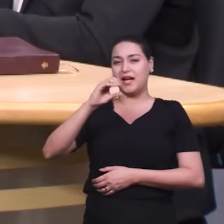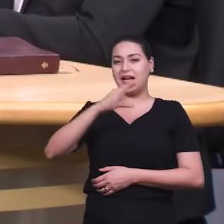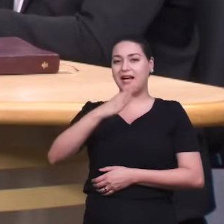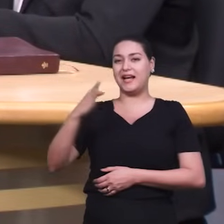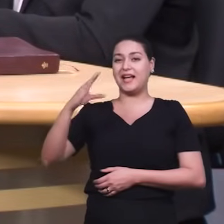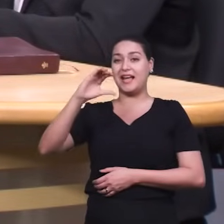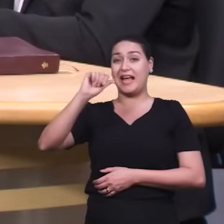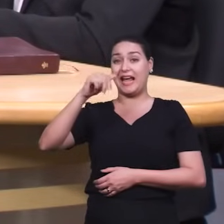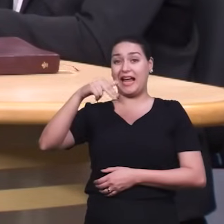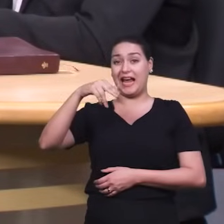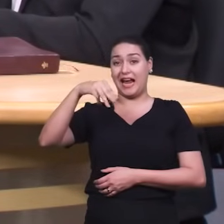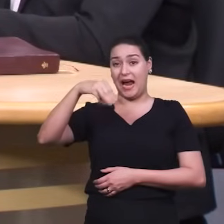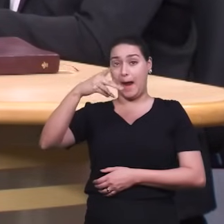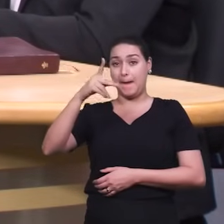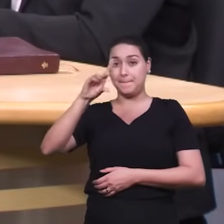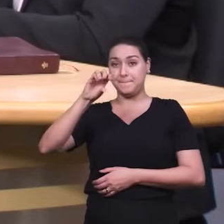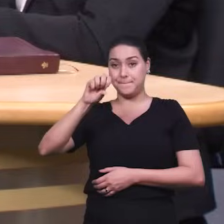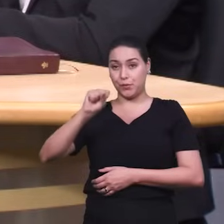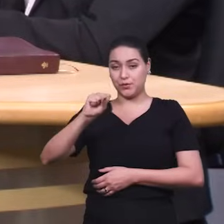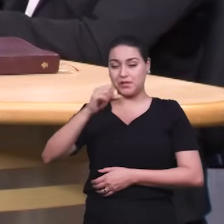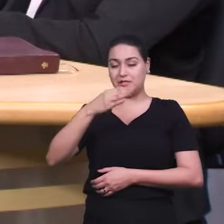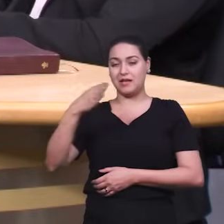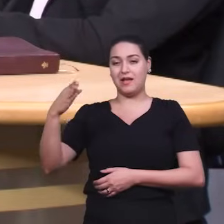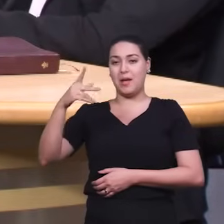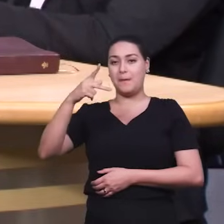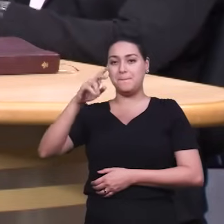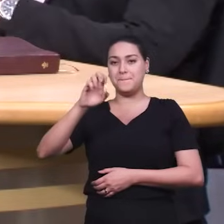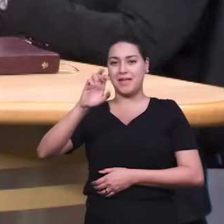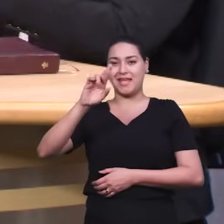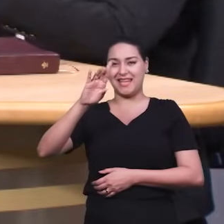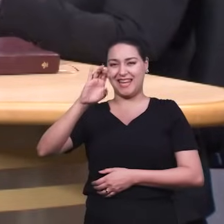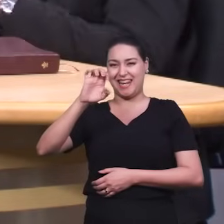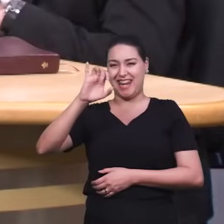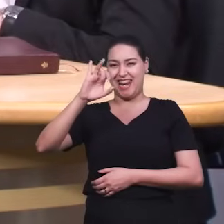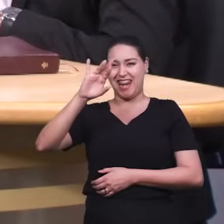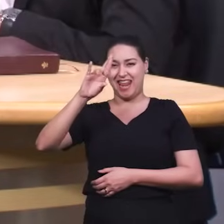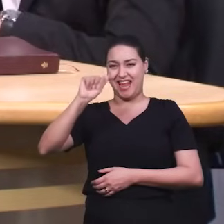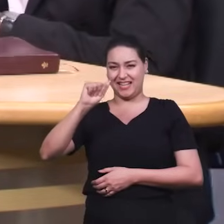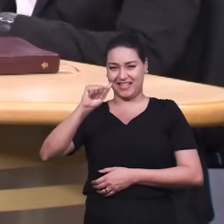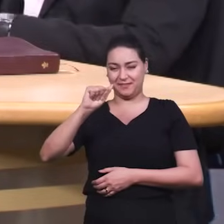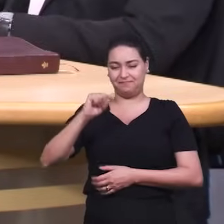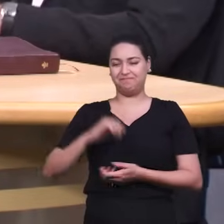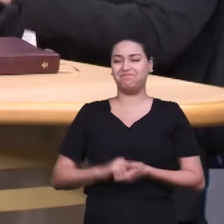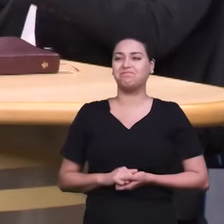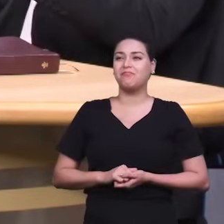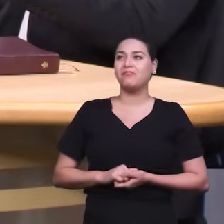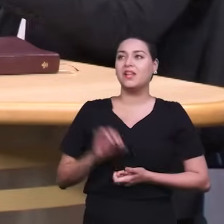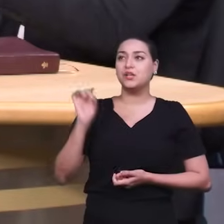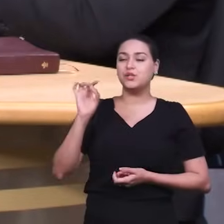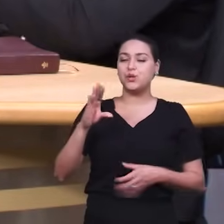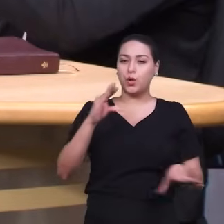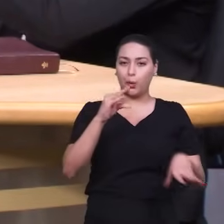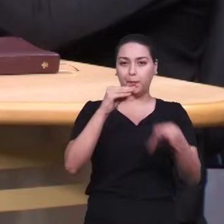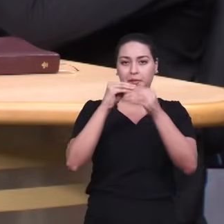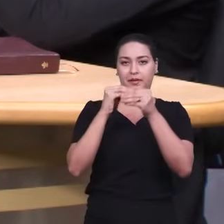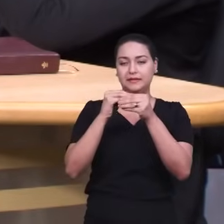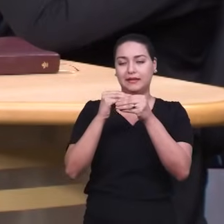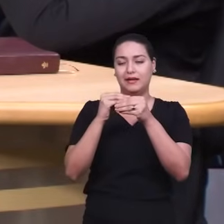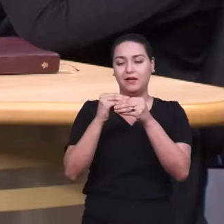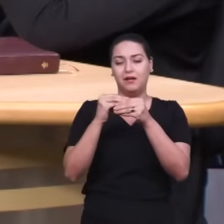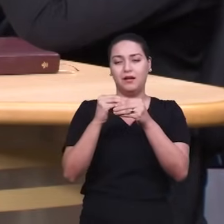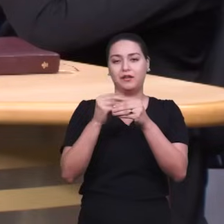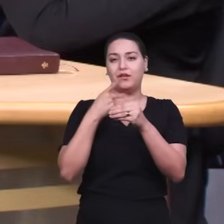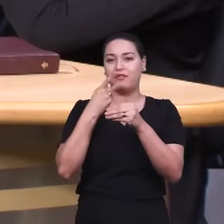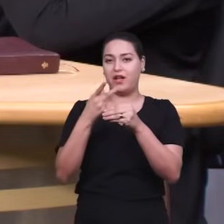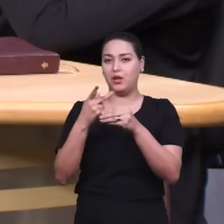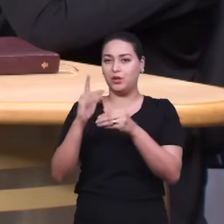nós neste episódio. E eu gostaria apenas de complementar isso que o nosso irmão falou, que é a respeito dos telômeros, que é muito interessante,